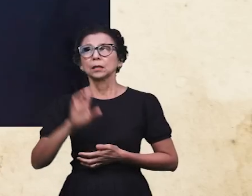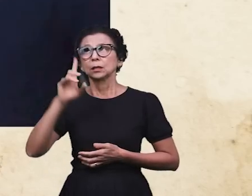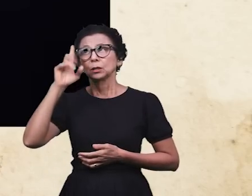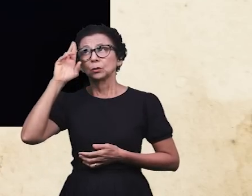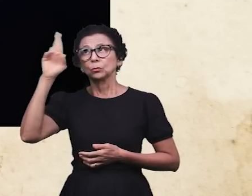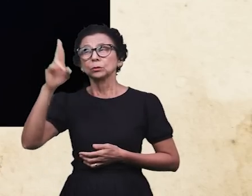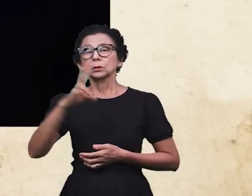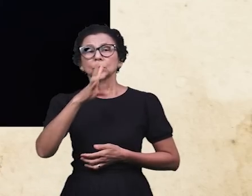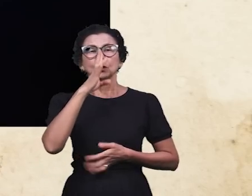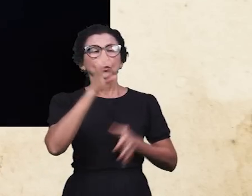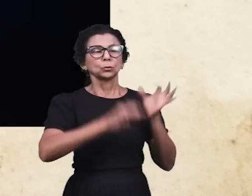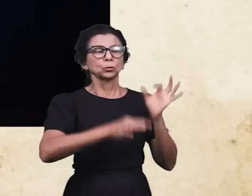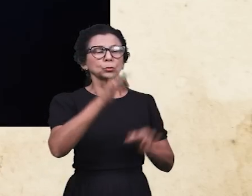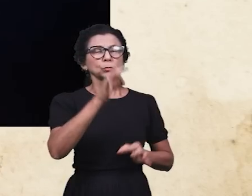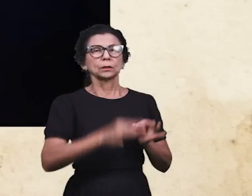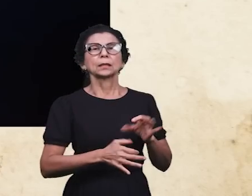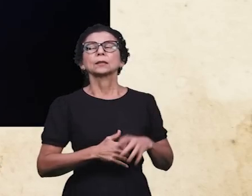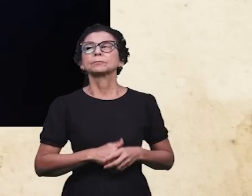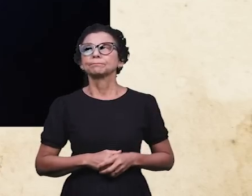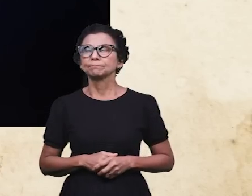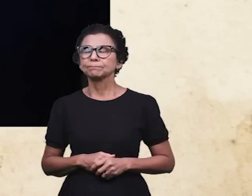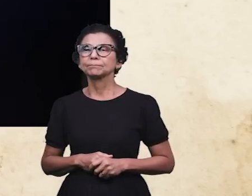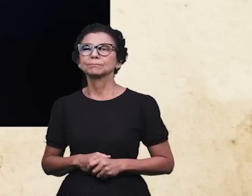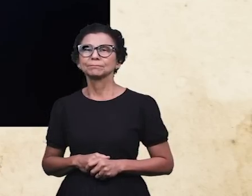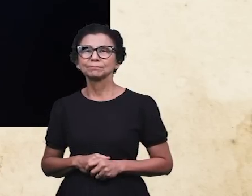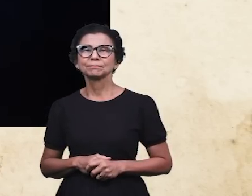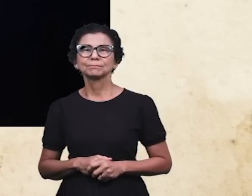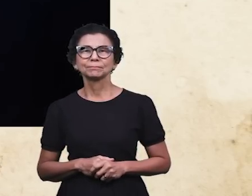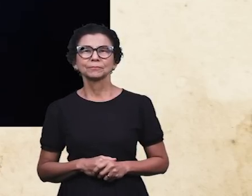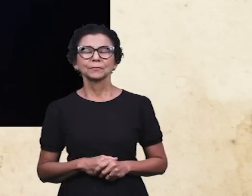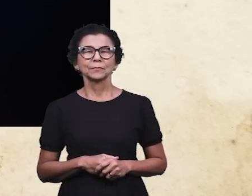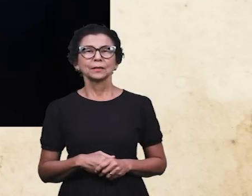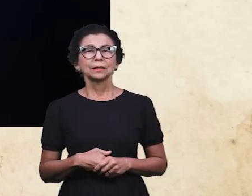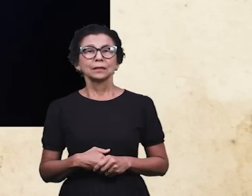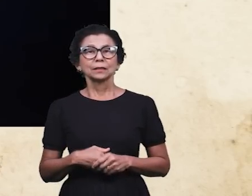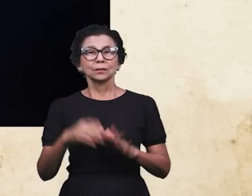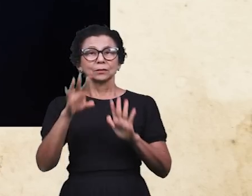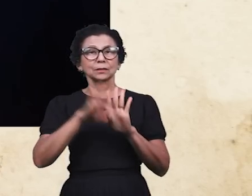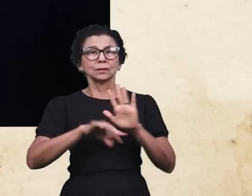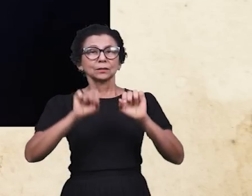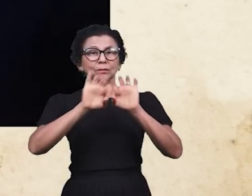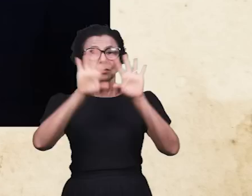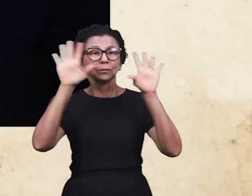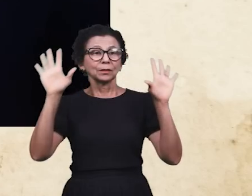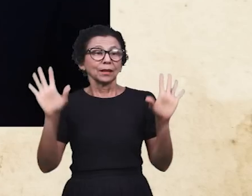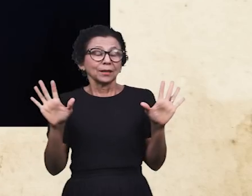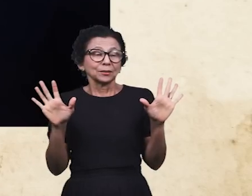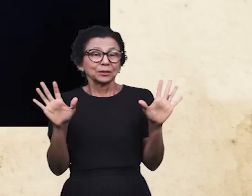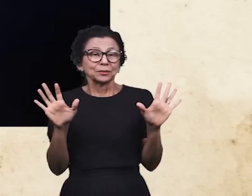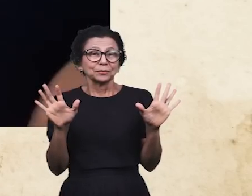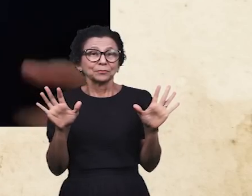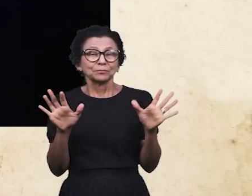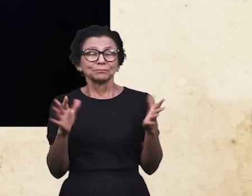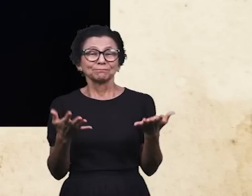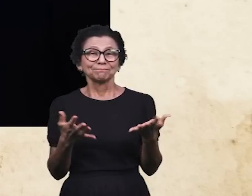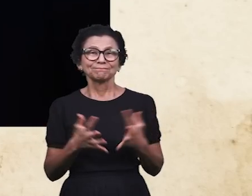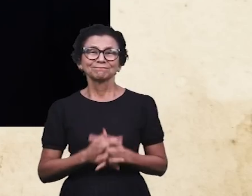justamente. Às vezes o Senhor responde de uma maneira tão clara na palavra que a gente fica sem palavras.